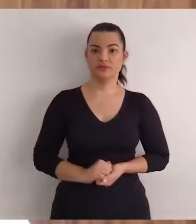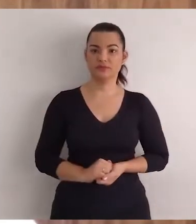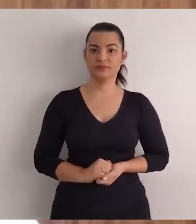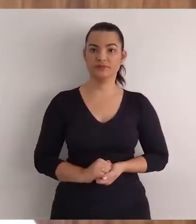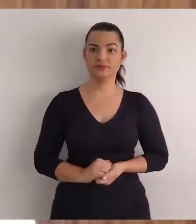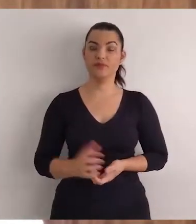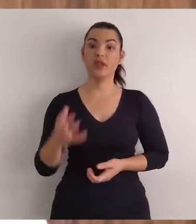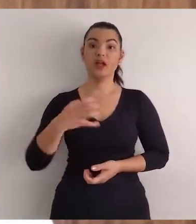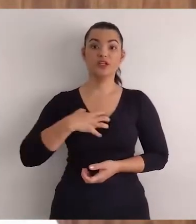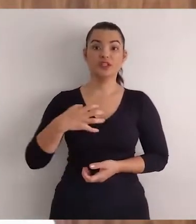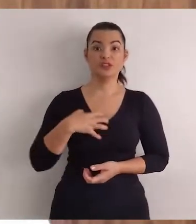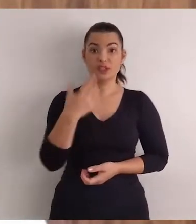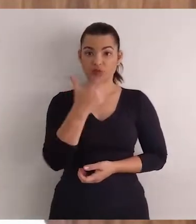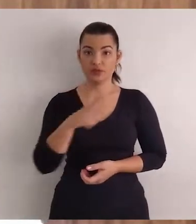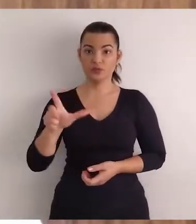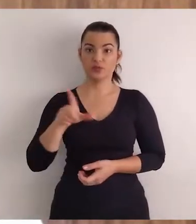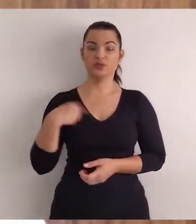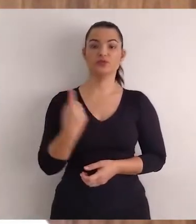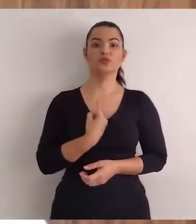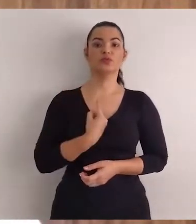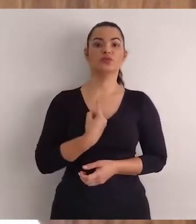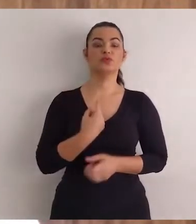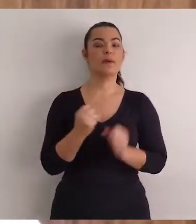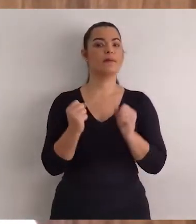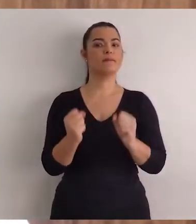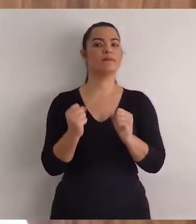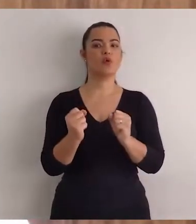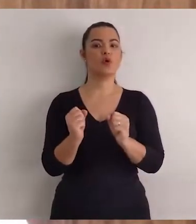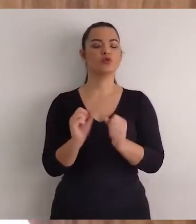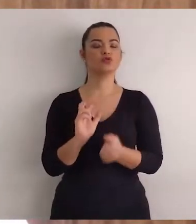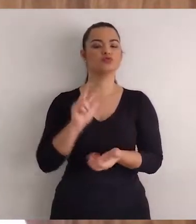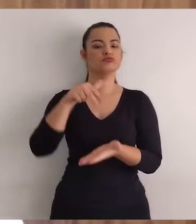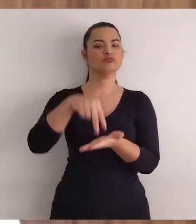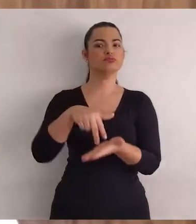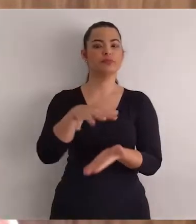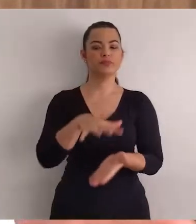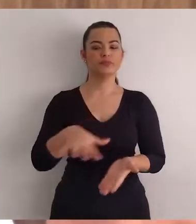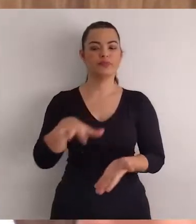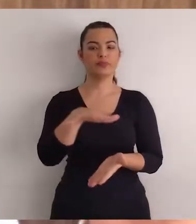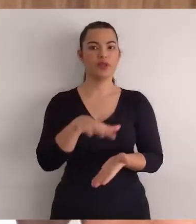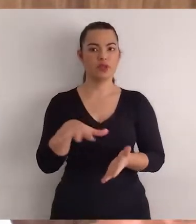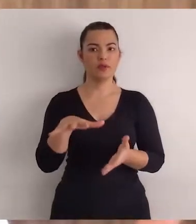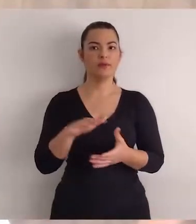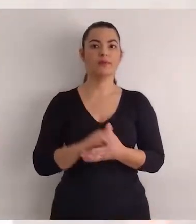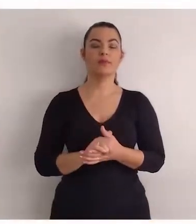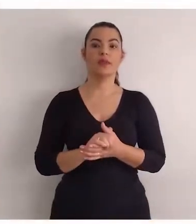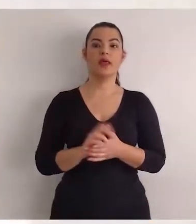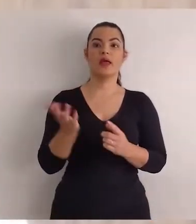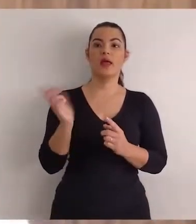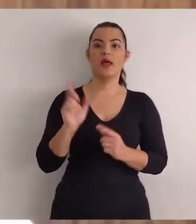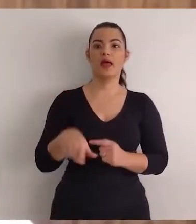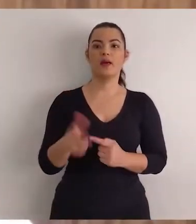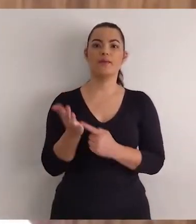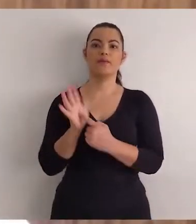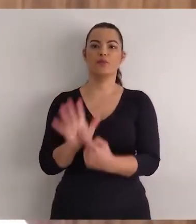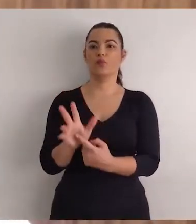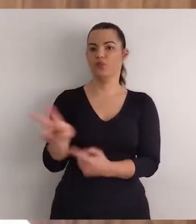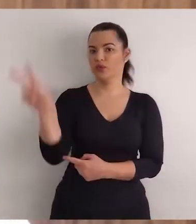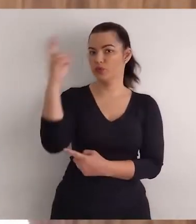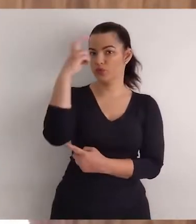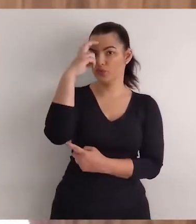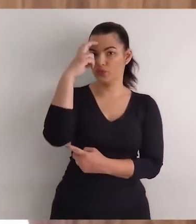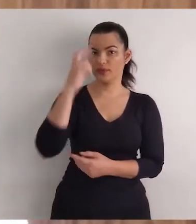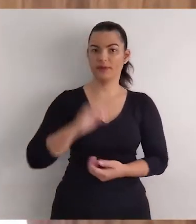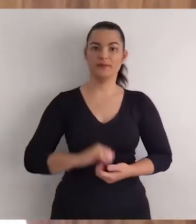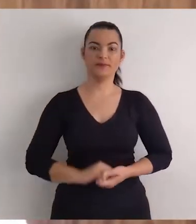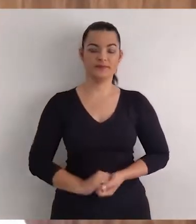podemos ocupar os espaços são por meio das manifestações culturais. Hoje eu quero falar